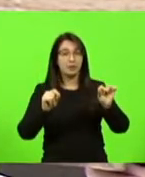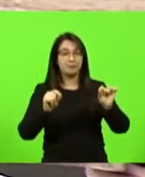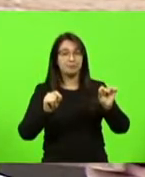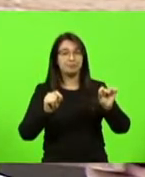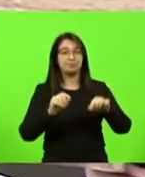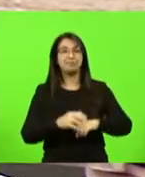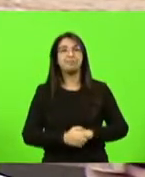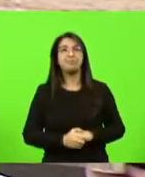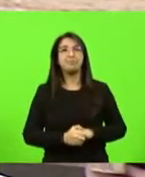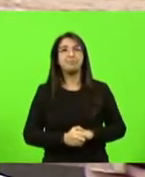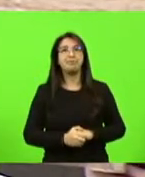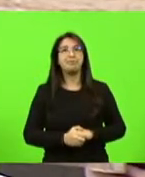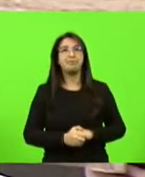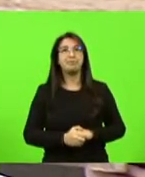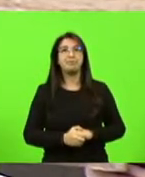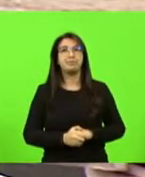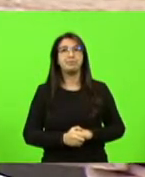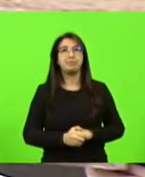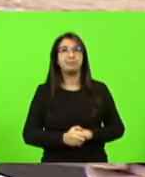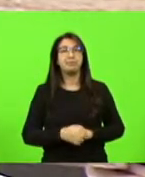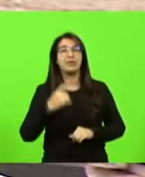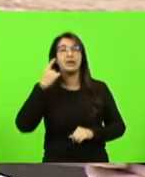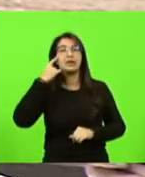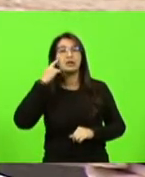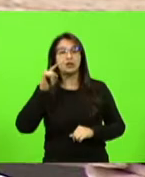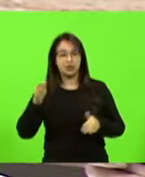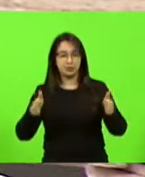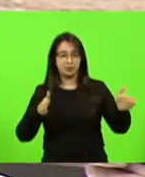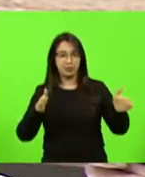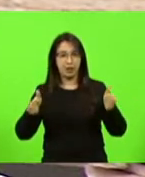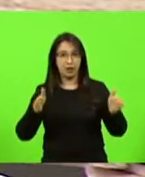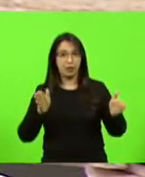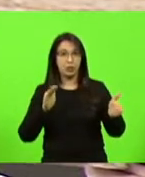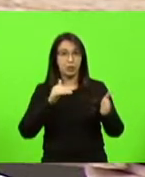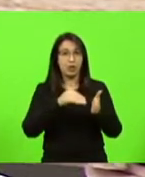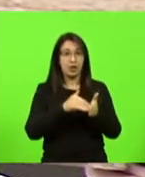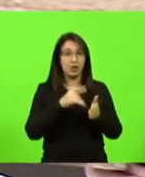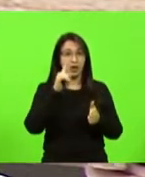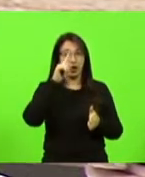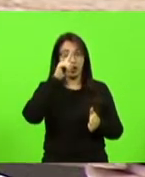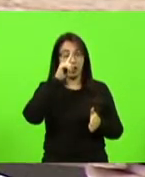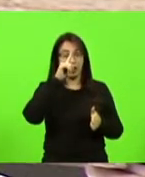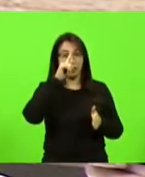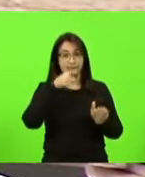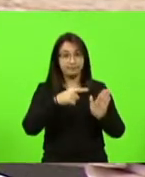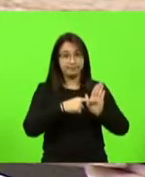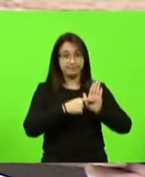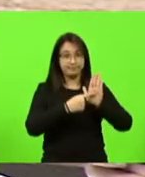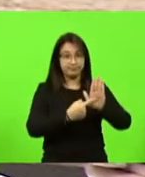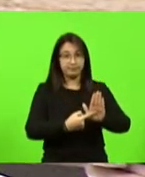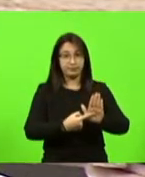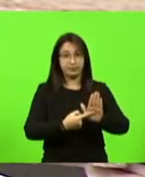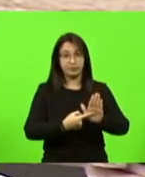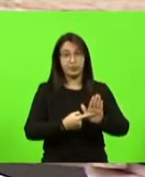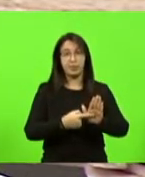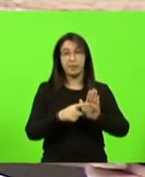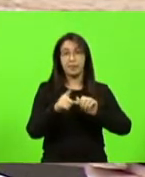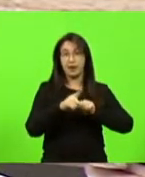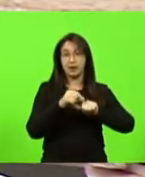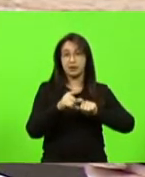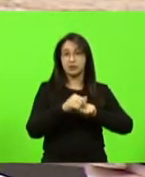de vigência para vigorar na data de publicação, com exceção do artigo 17, para que produza